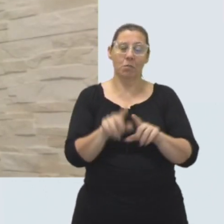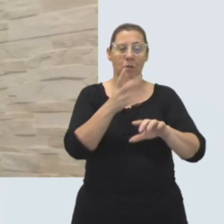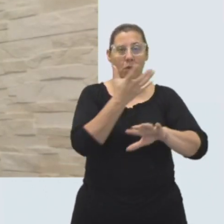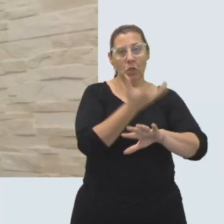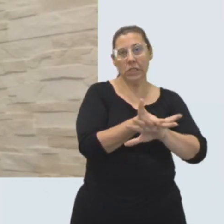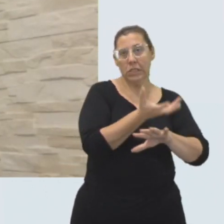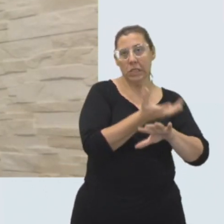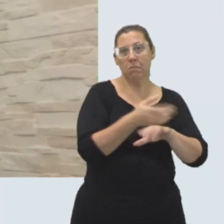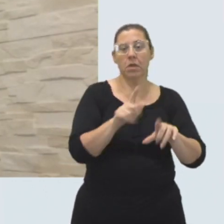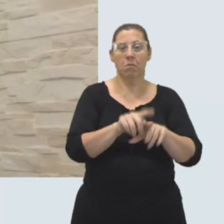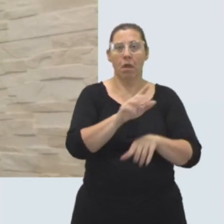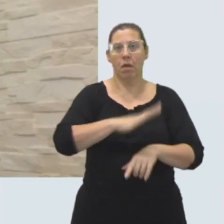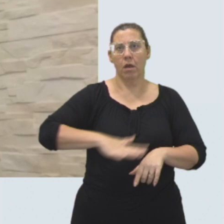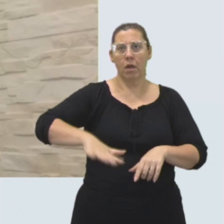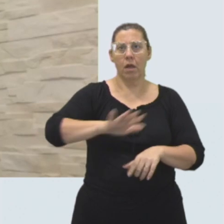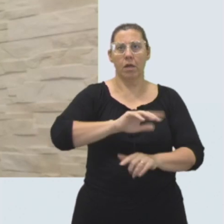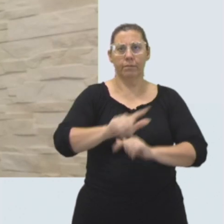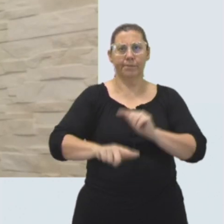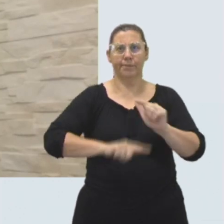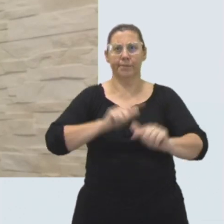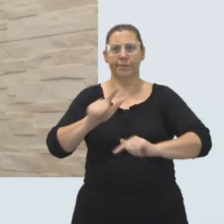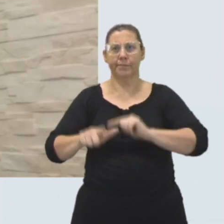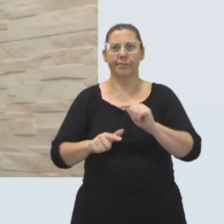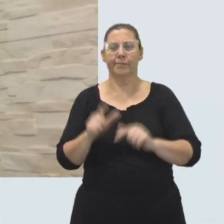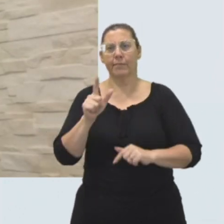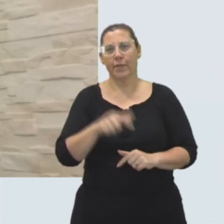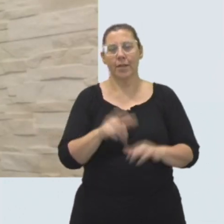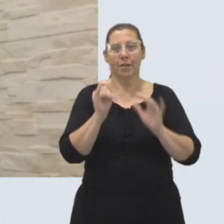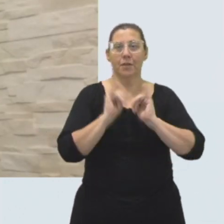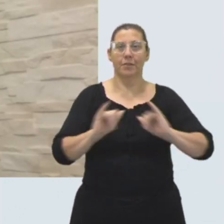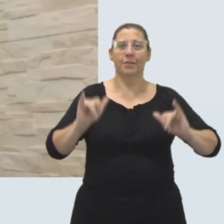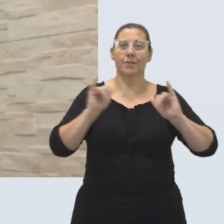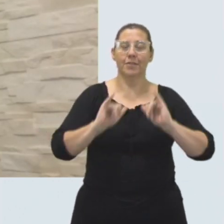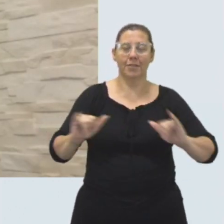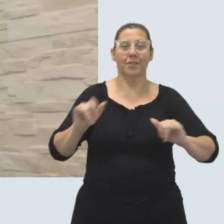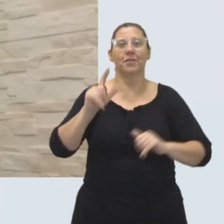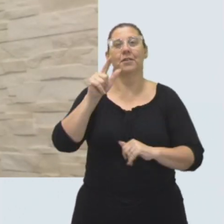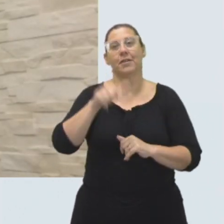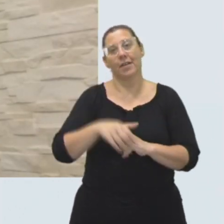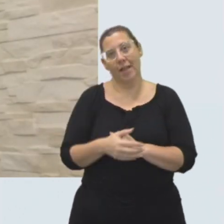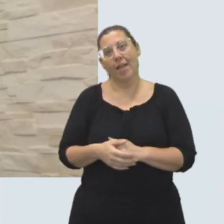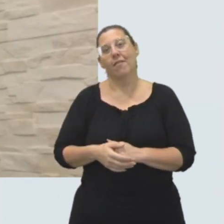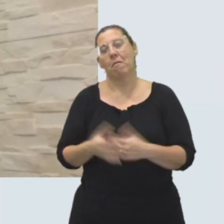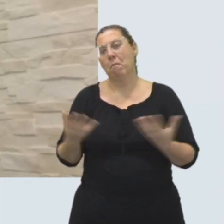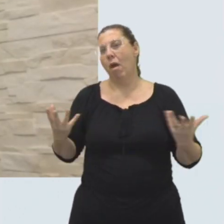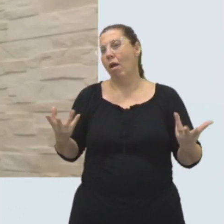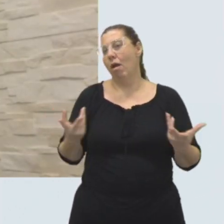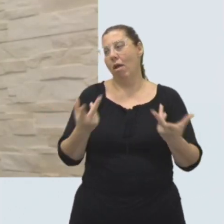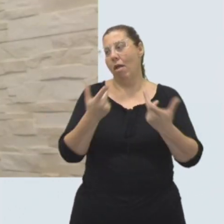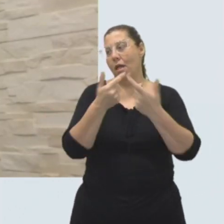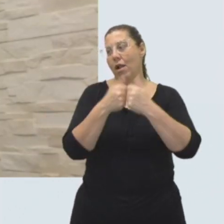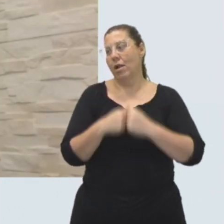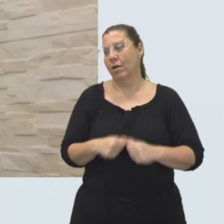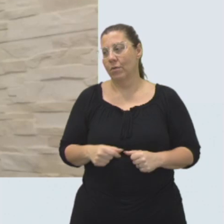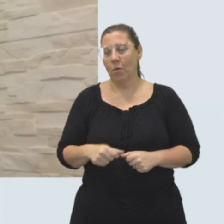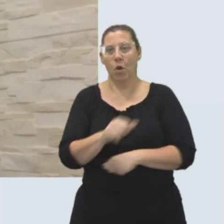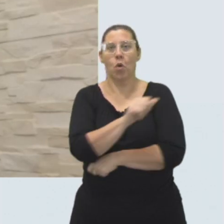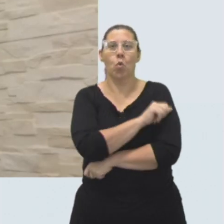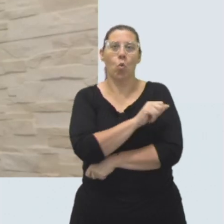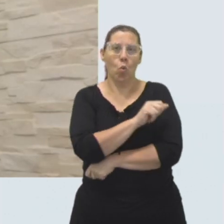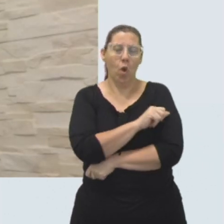disciplina, da sua área de atuação, né? E as narrativas costumam ficar mais enriquecidas. O aluno ele tem